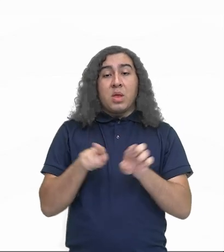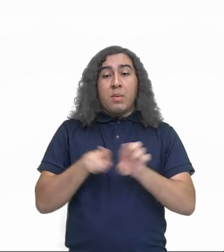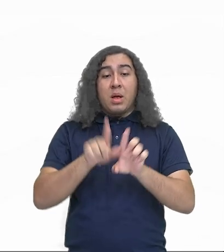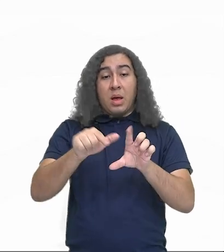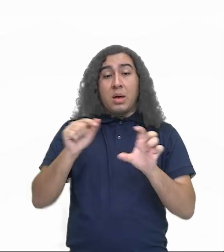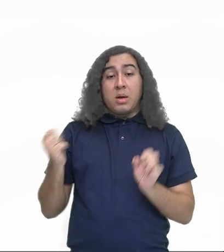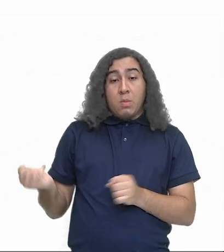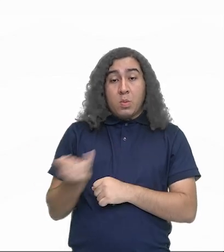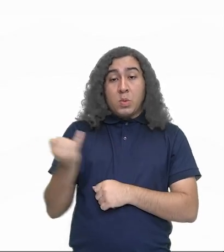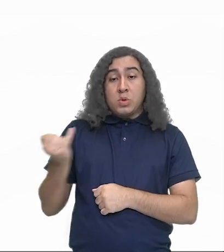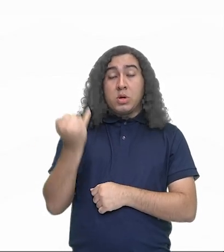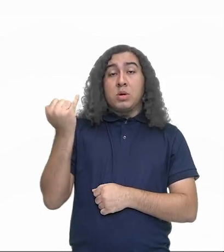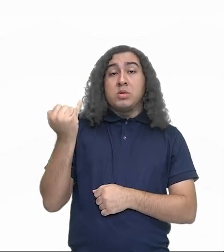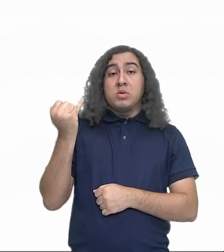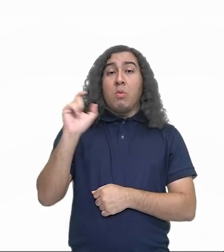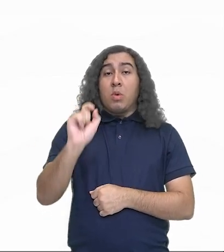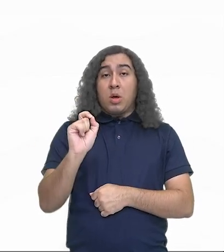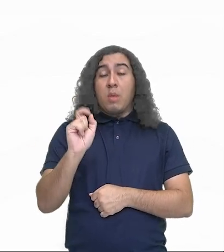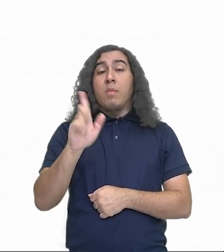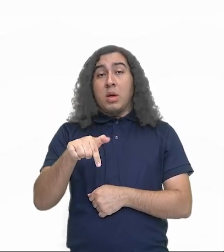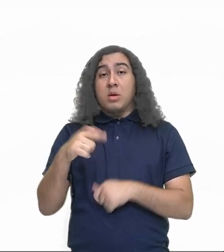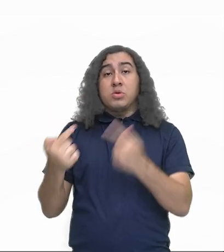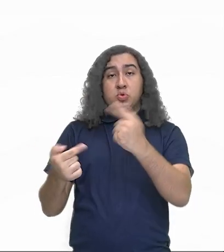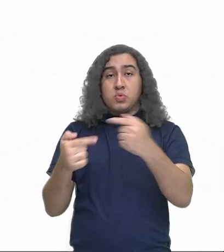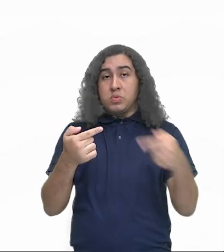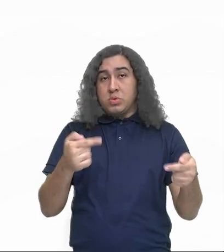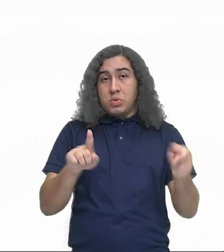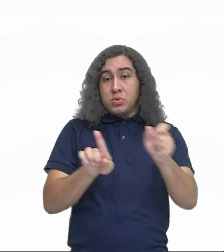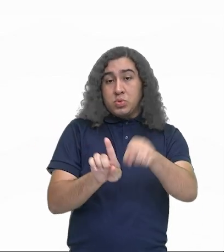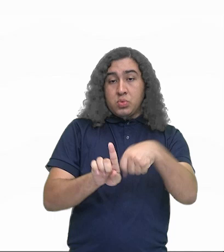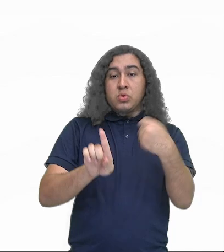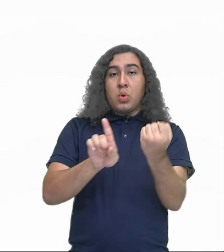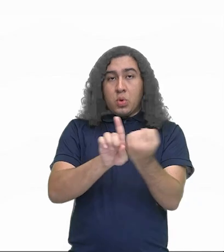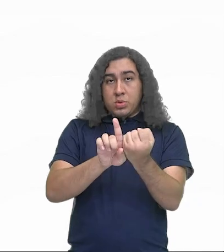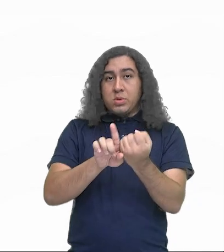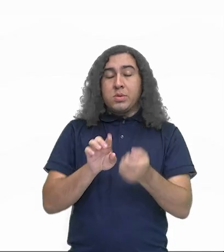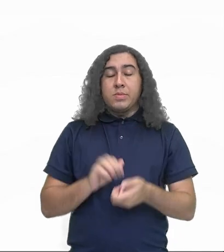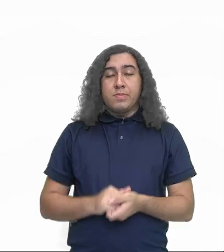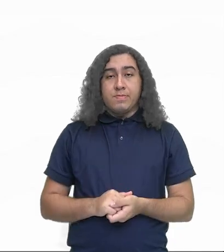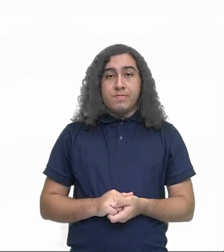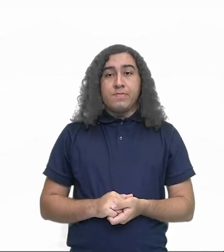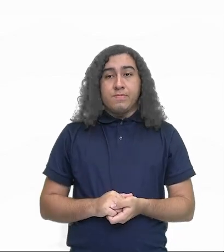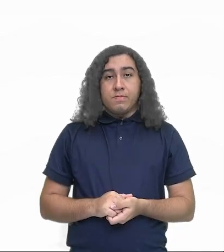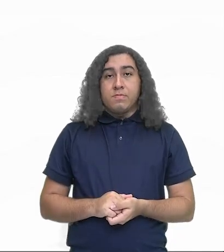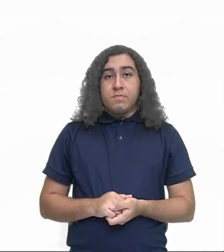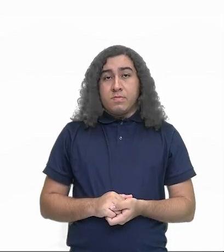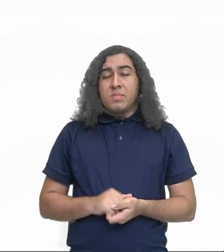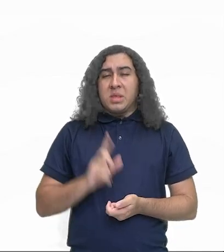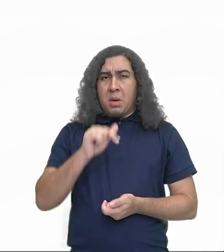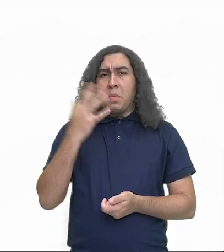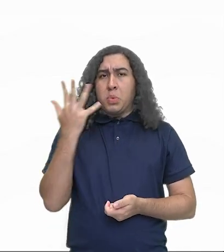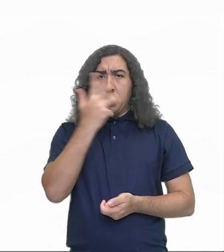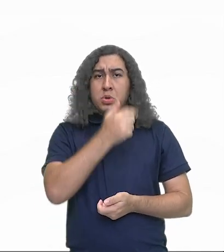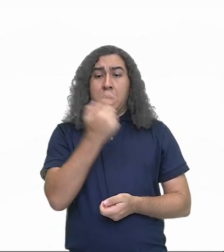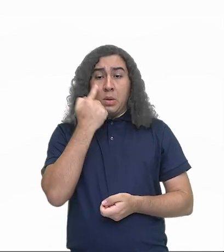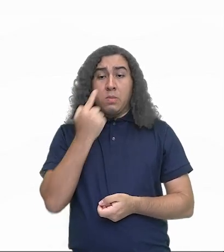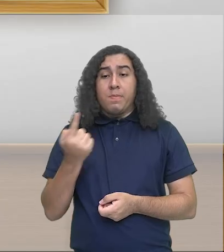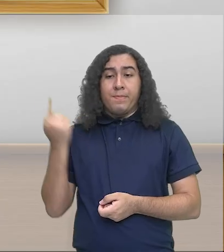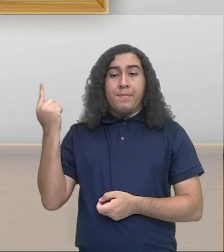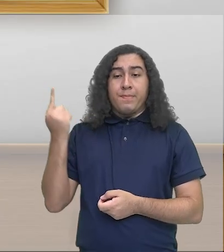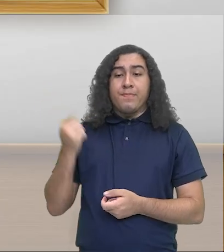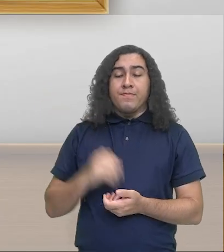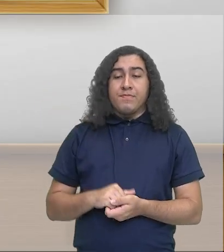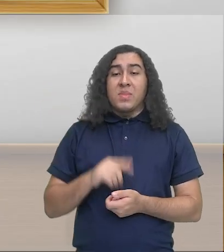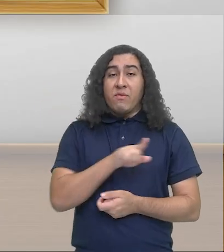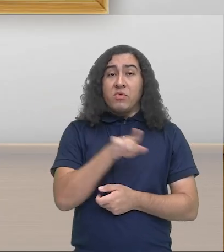é fundamental para a abordagem sociológica. É muito bonita essa fala, Vocês